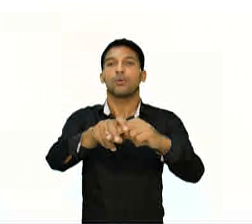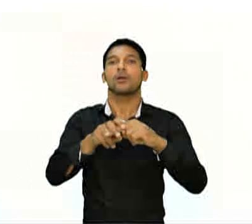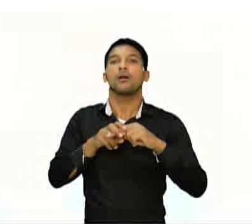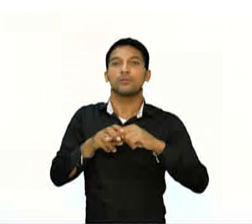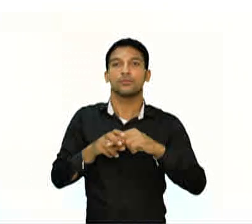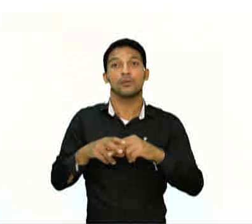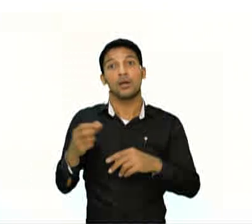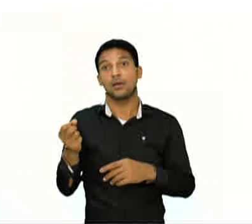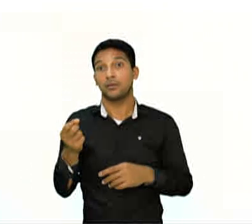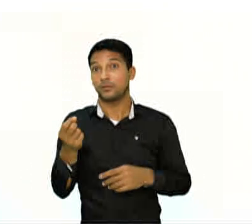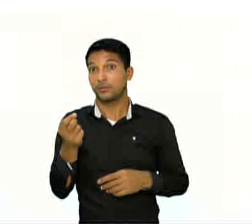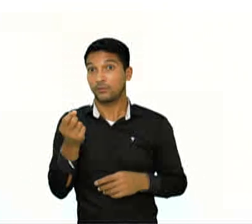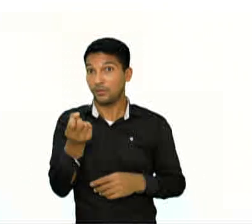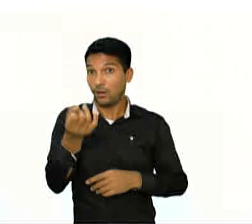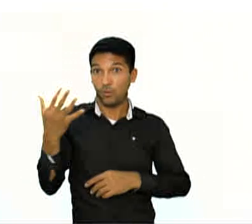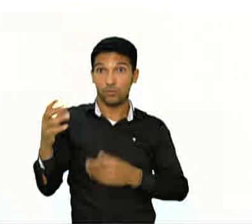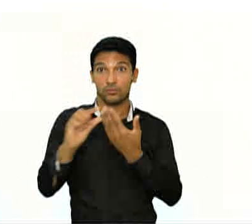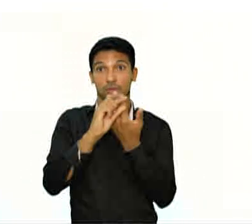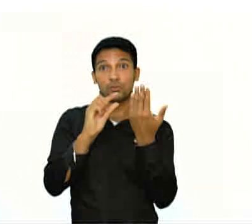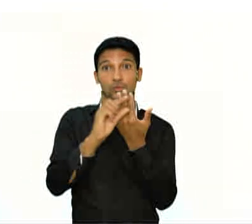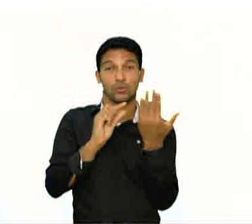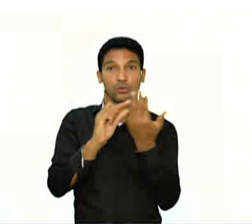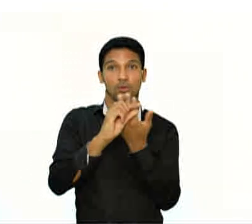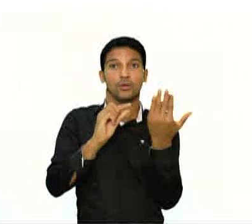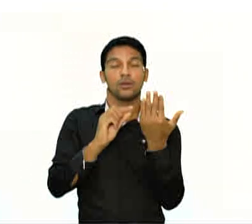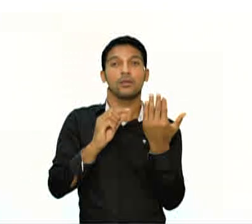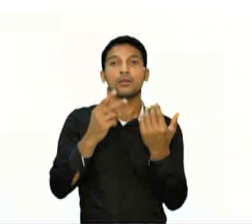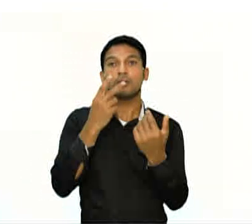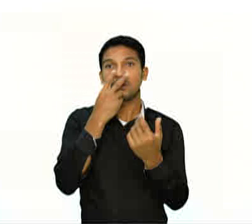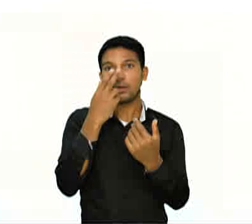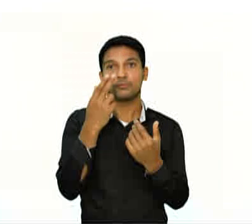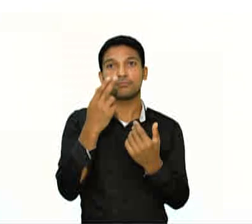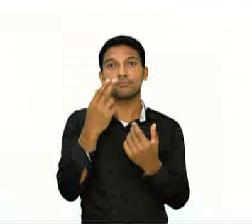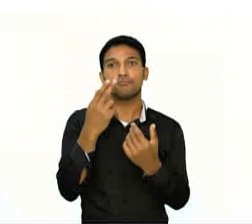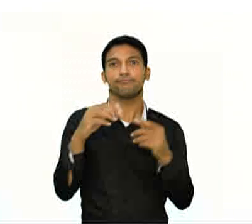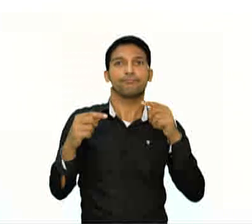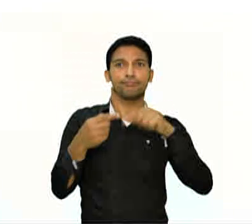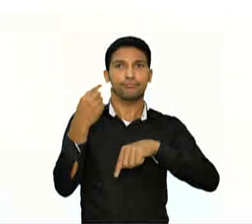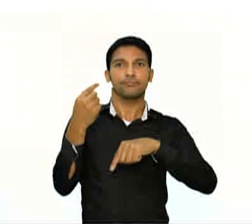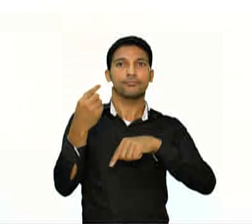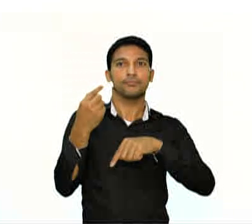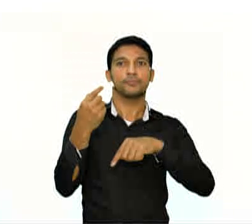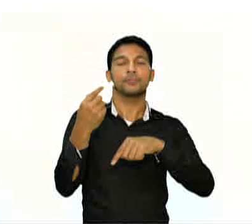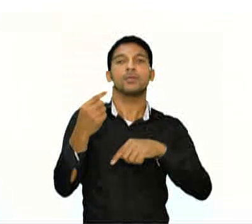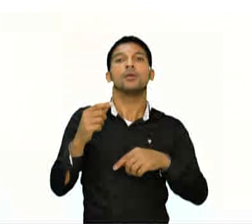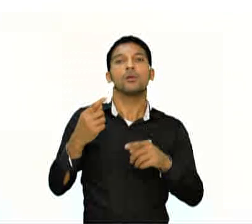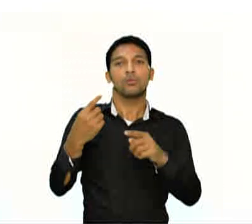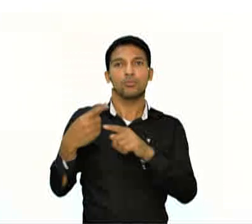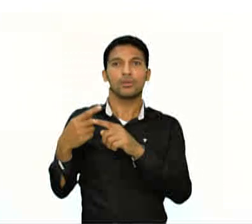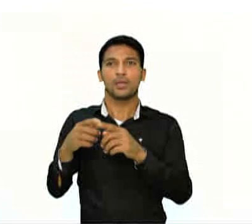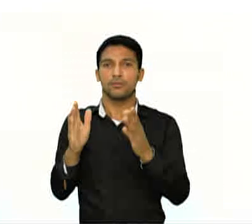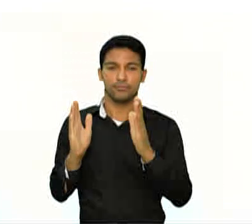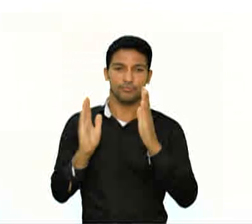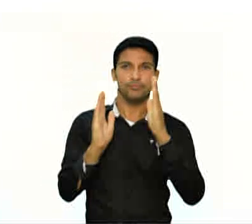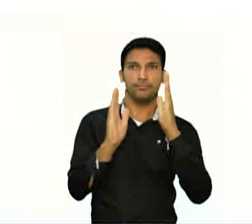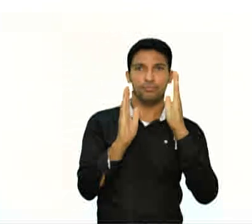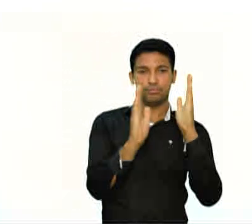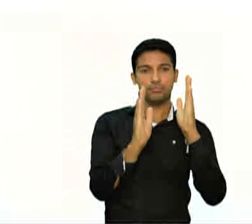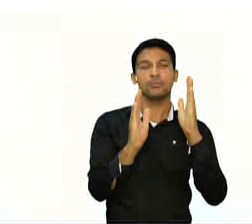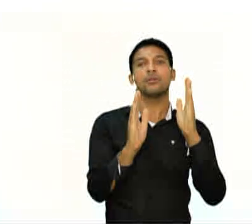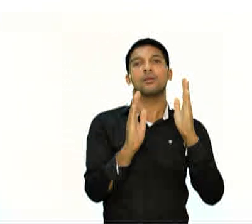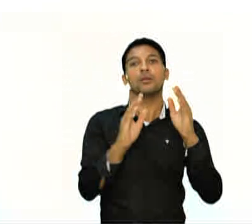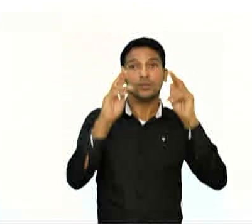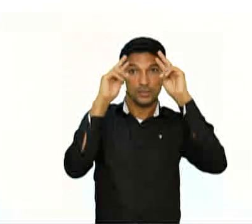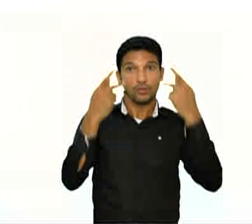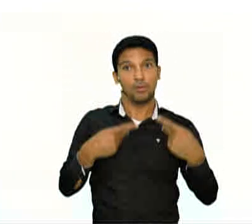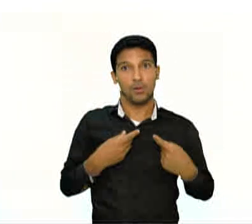da ação antrópica, pois consideram que houveram outros períodos de aquecimento e de resfriamento do planeta antes da existência do homem